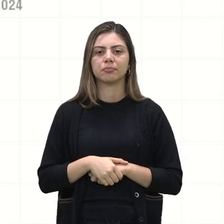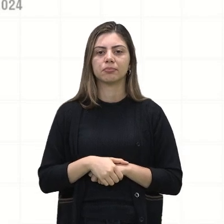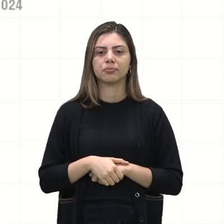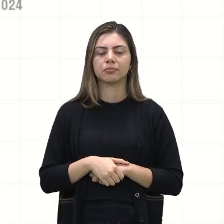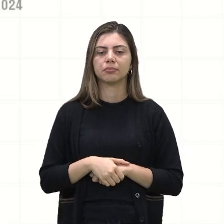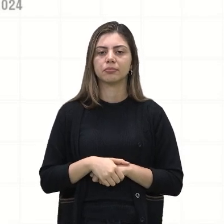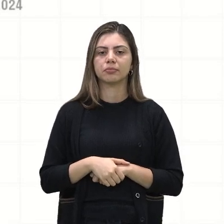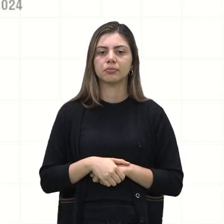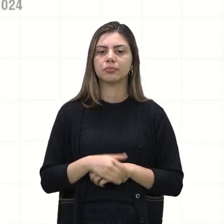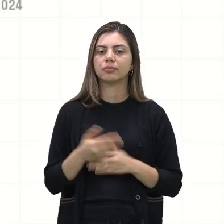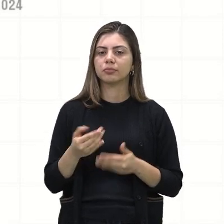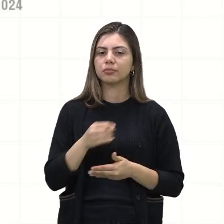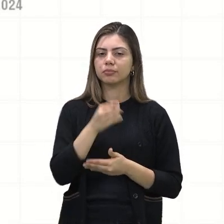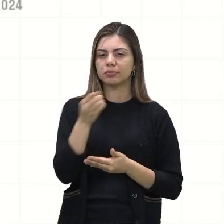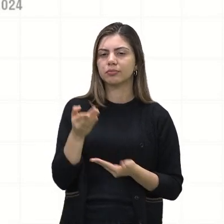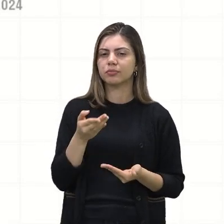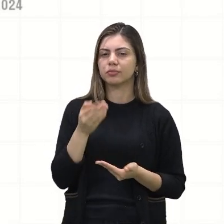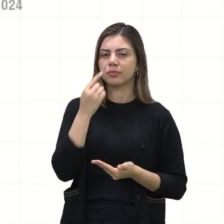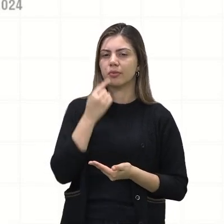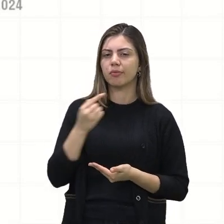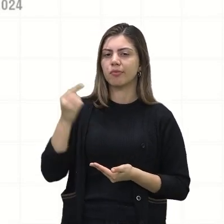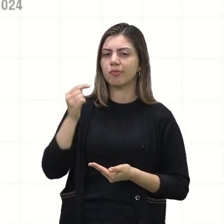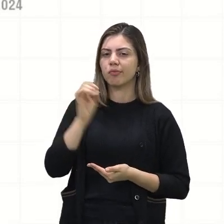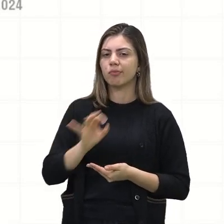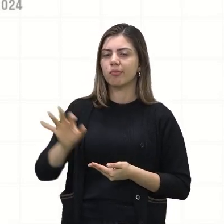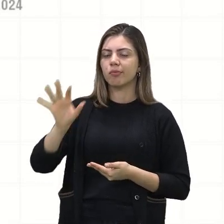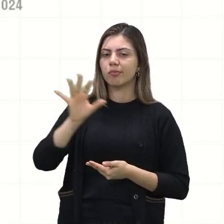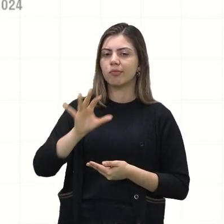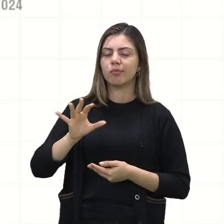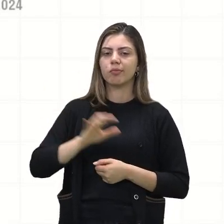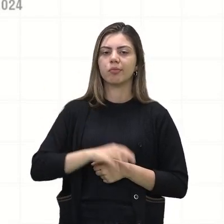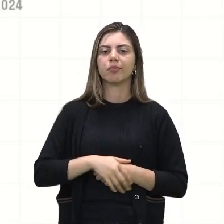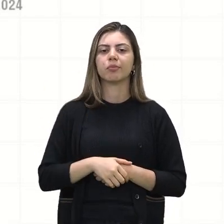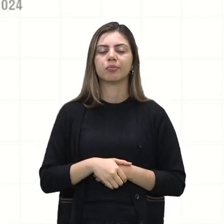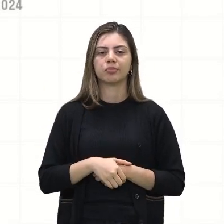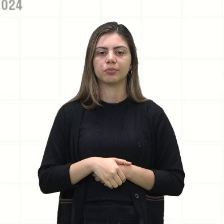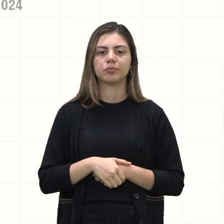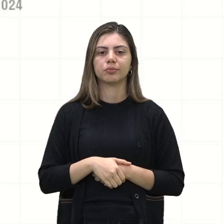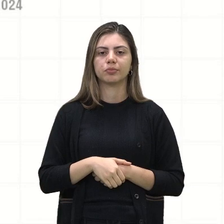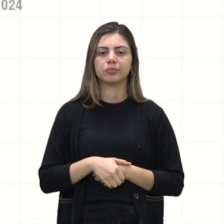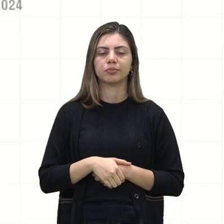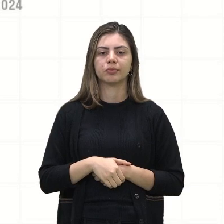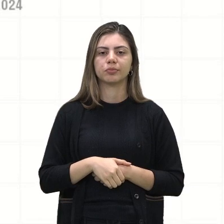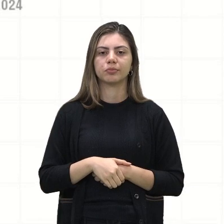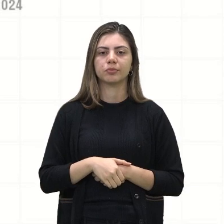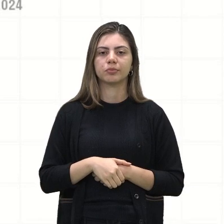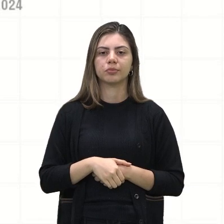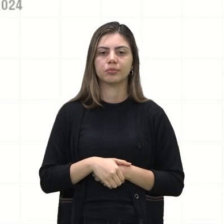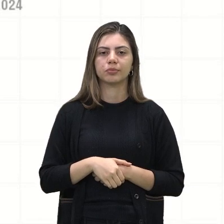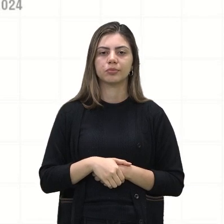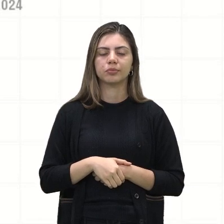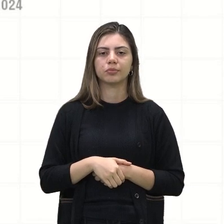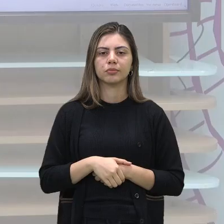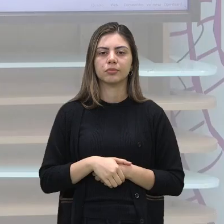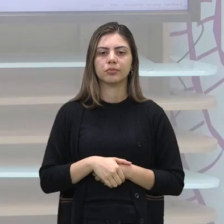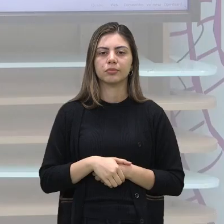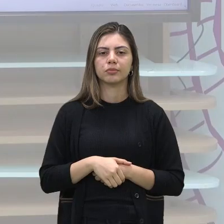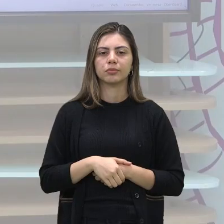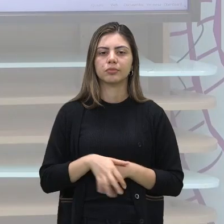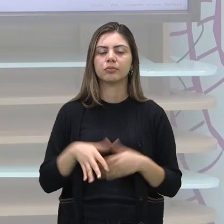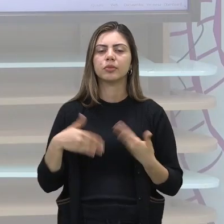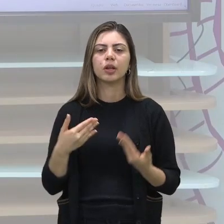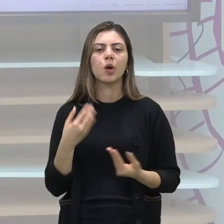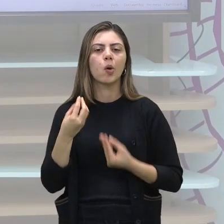Para visualizar aqui, né? Então, a visão, vejam aqui comigo, ó. Qual foi